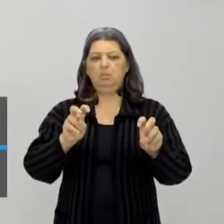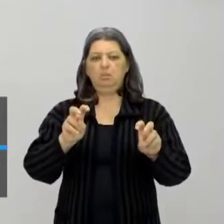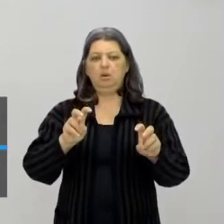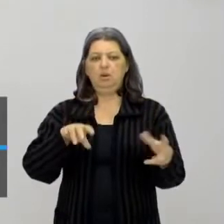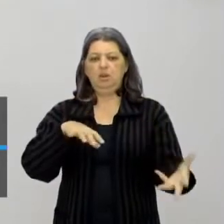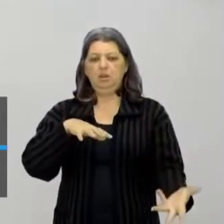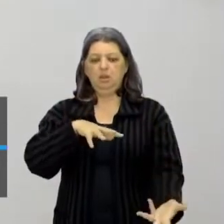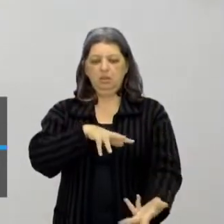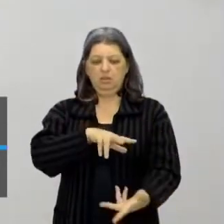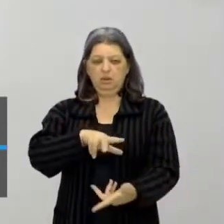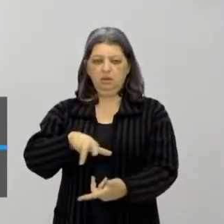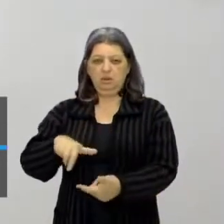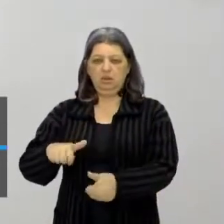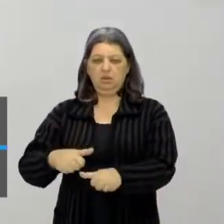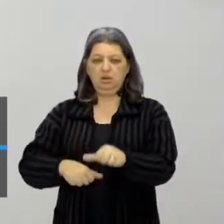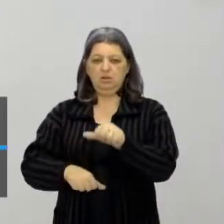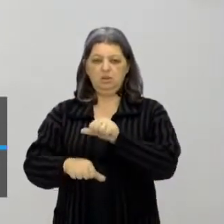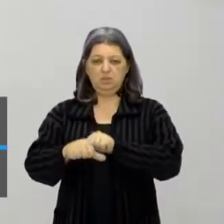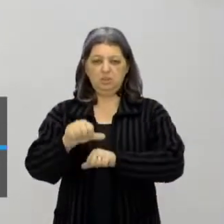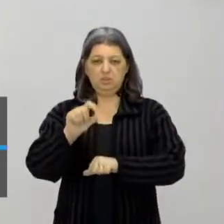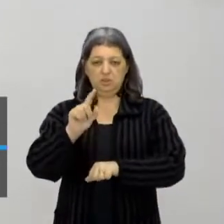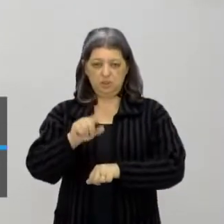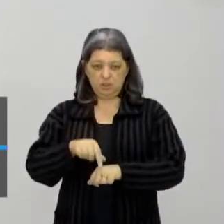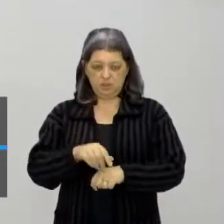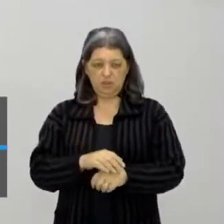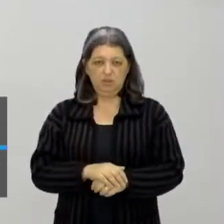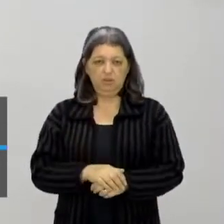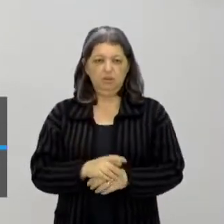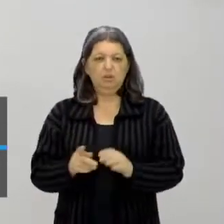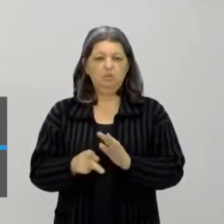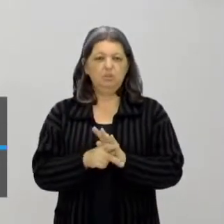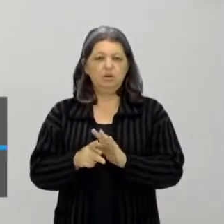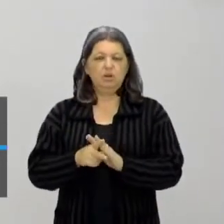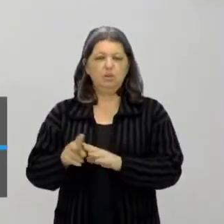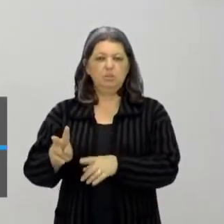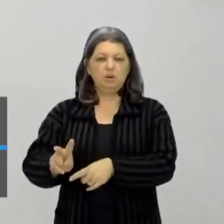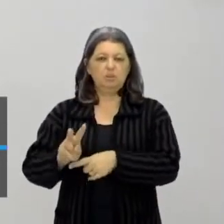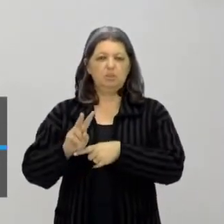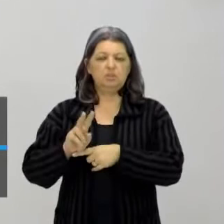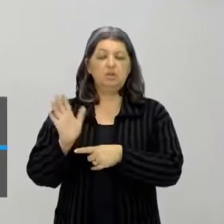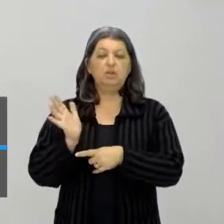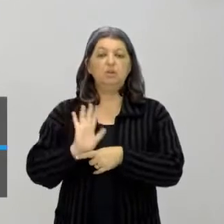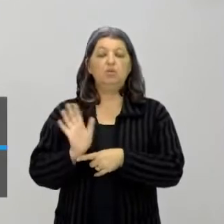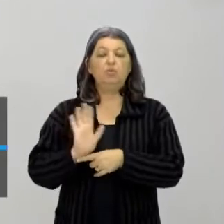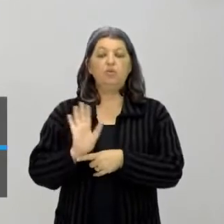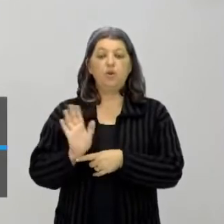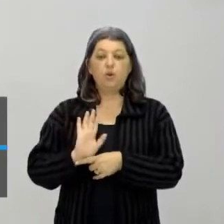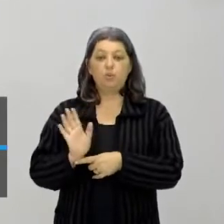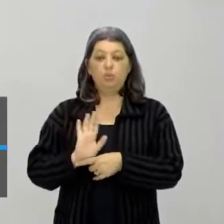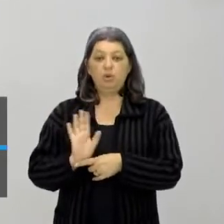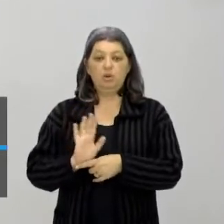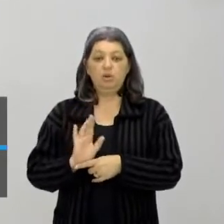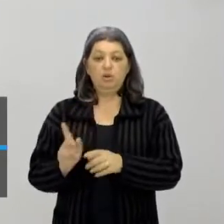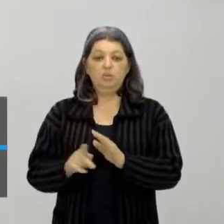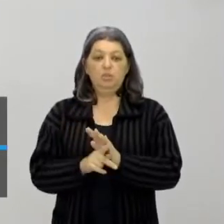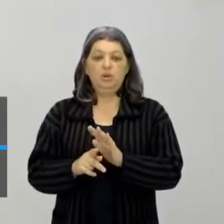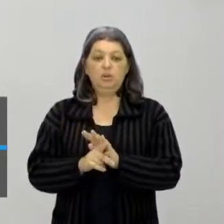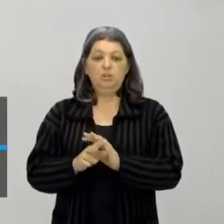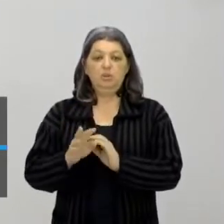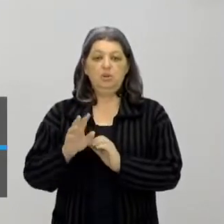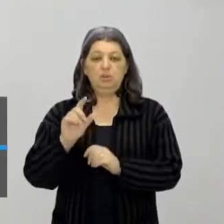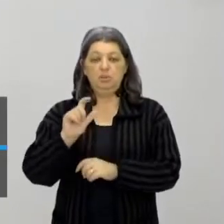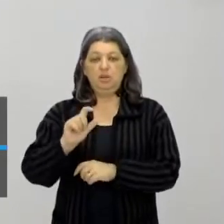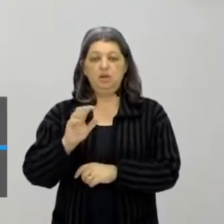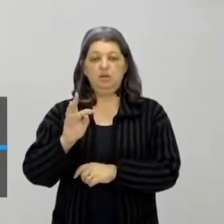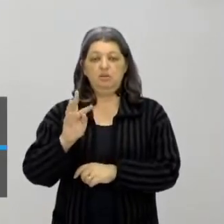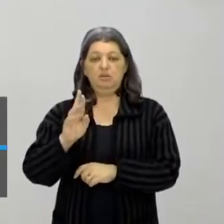gente trouxe aí junto com esse título, que é emprestado de um filme bem conhecido, Glauber Rocha. Terra em Transe é